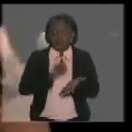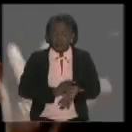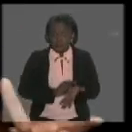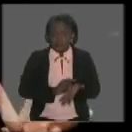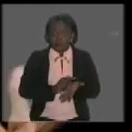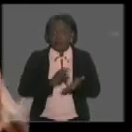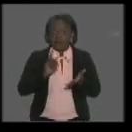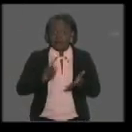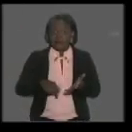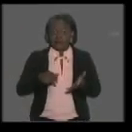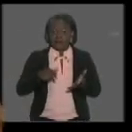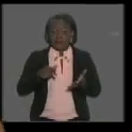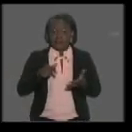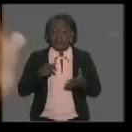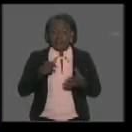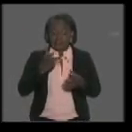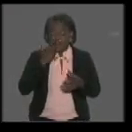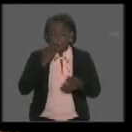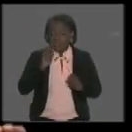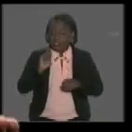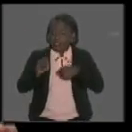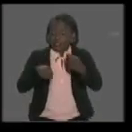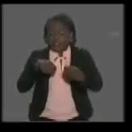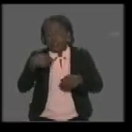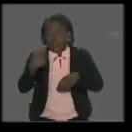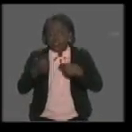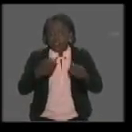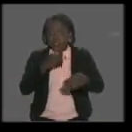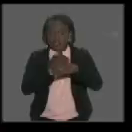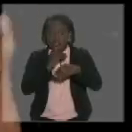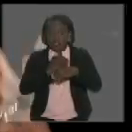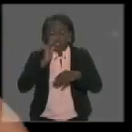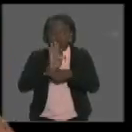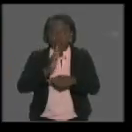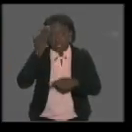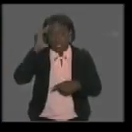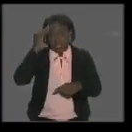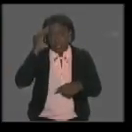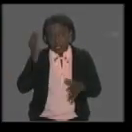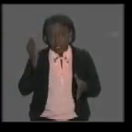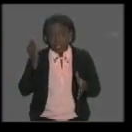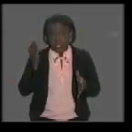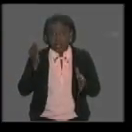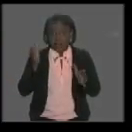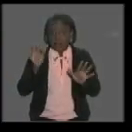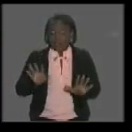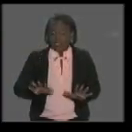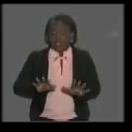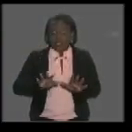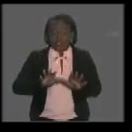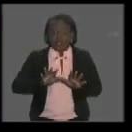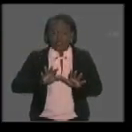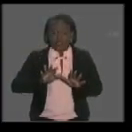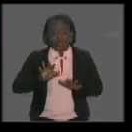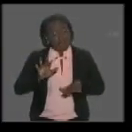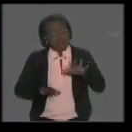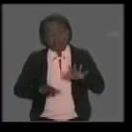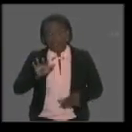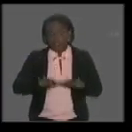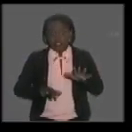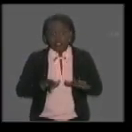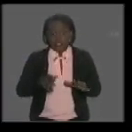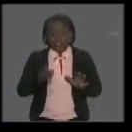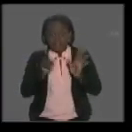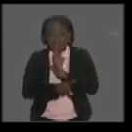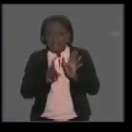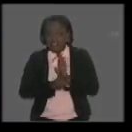que, na verdade, é uma forma de estabelecer, né, um nível de entendimento que não deve, na maioria